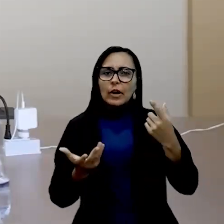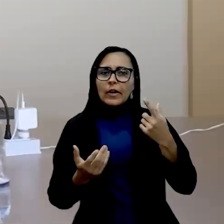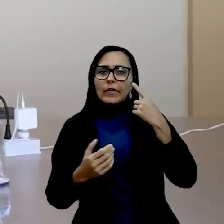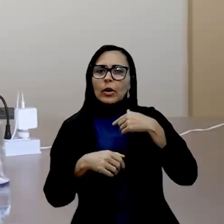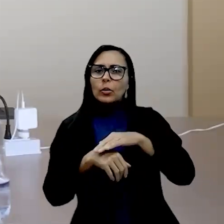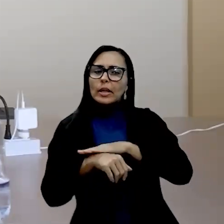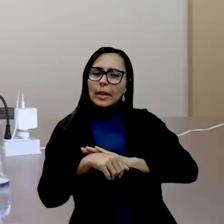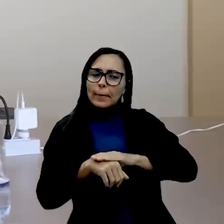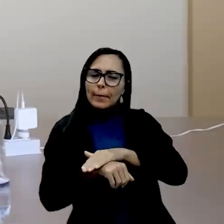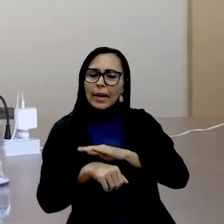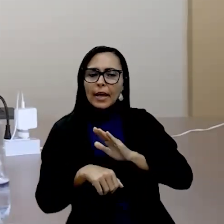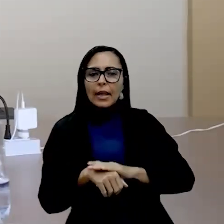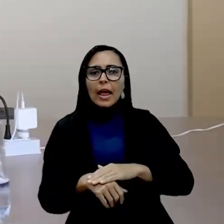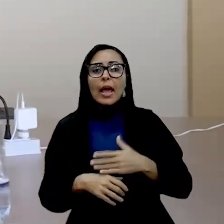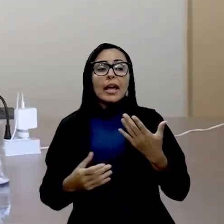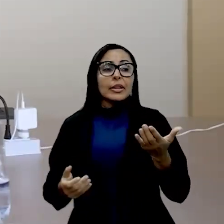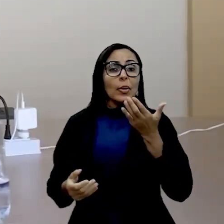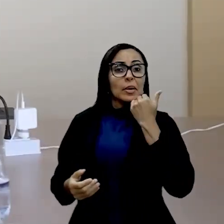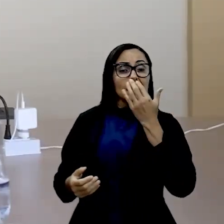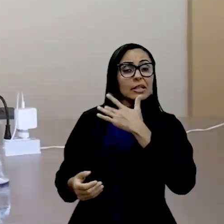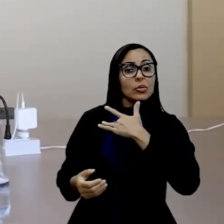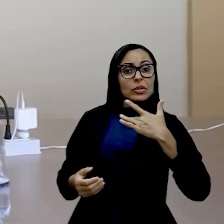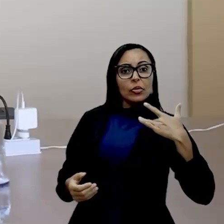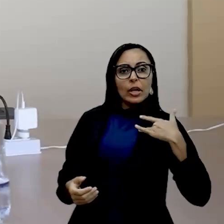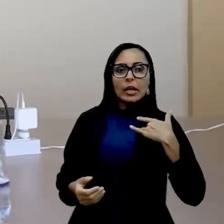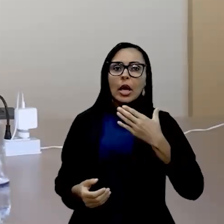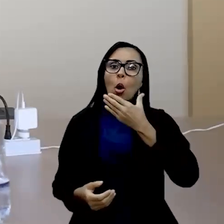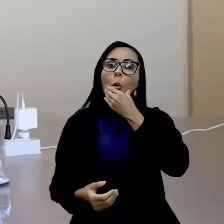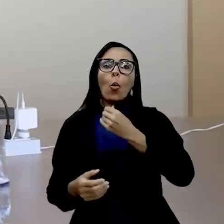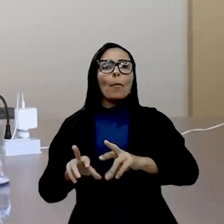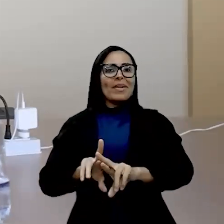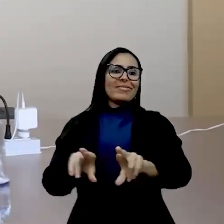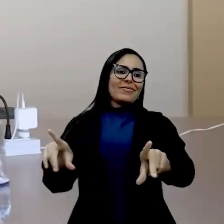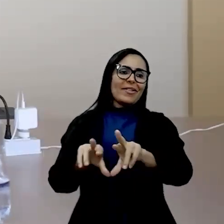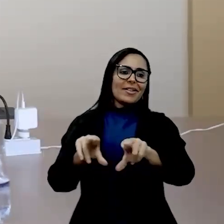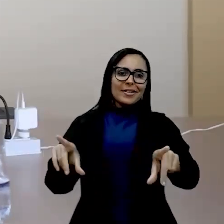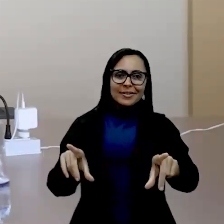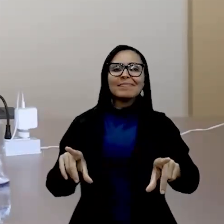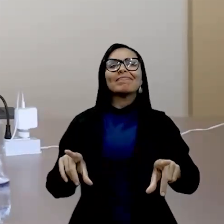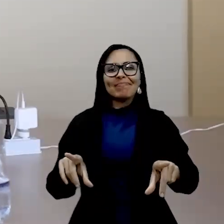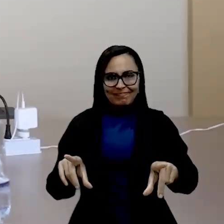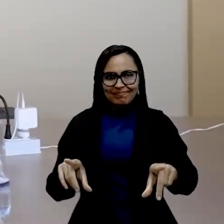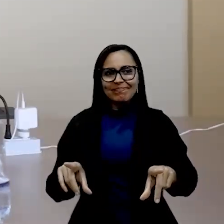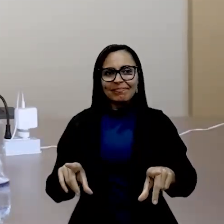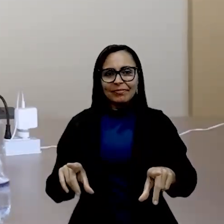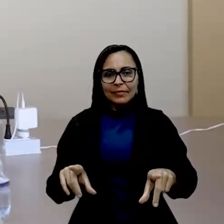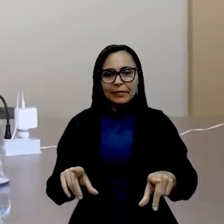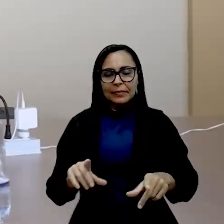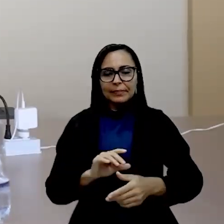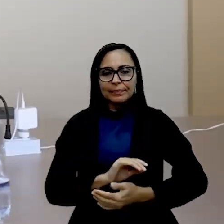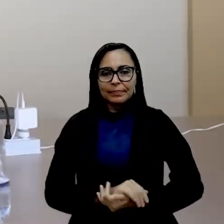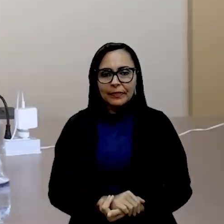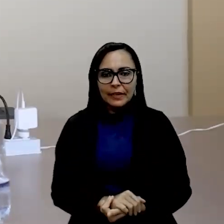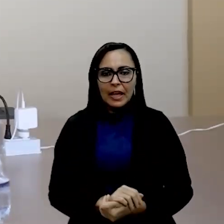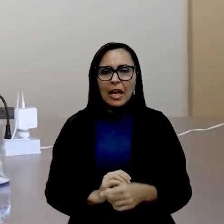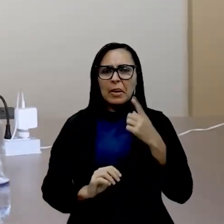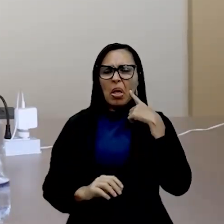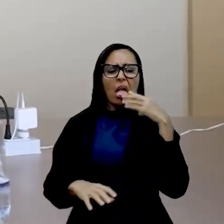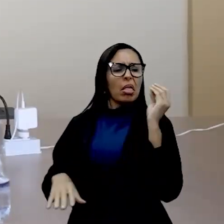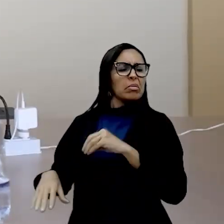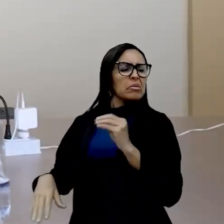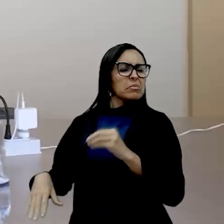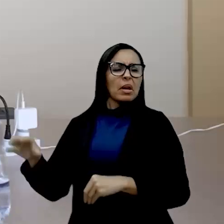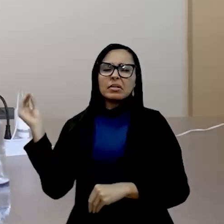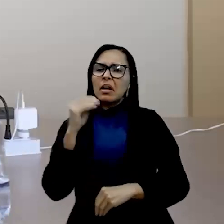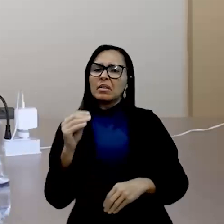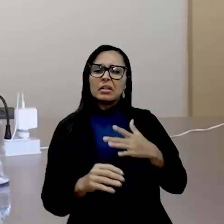Ela procura ter uma alimentação mais saudável. O homem, diferentemente, é meio relaxado, né? É meio assim, largado, não cuida muito da saúde,